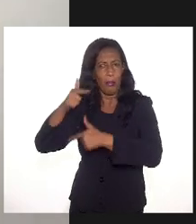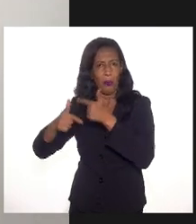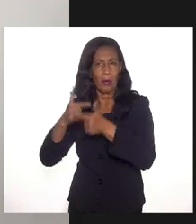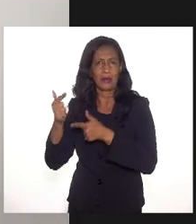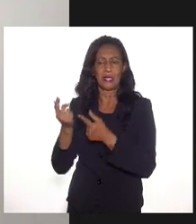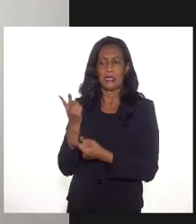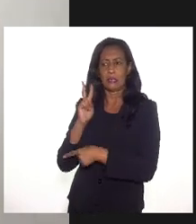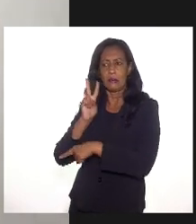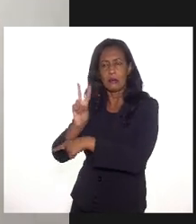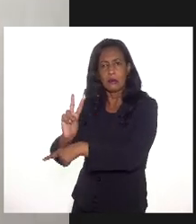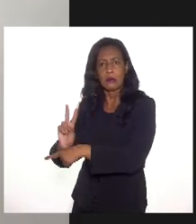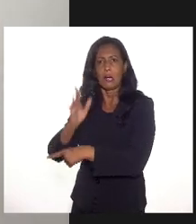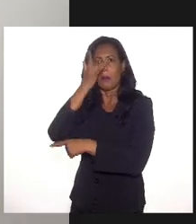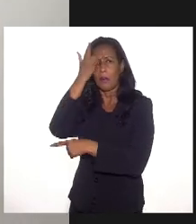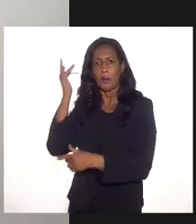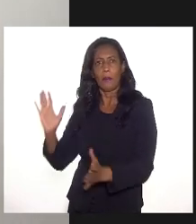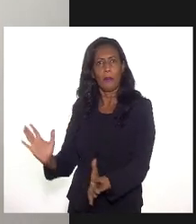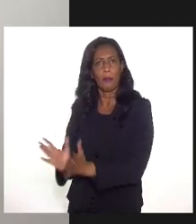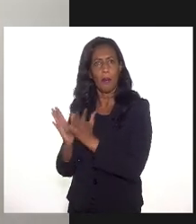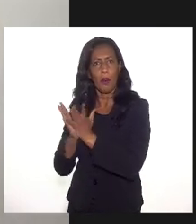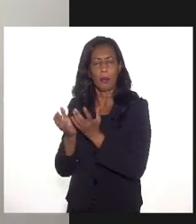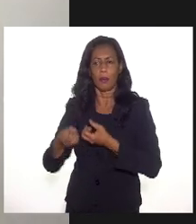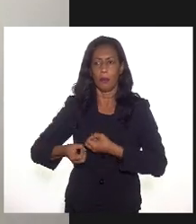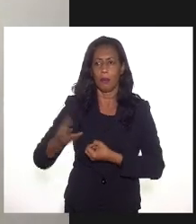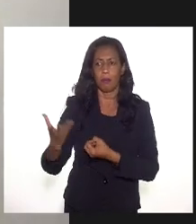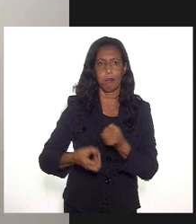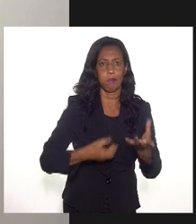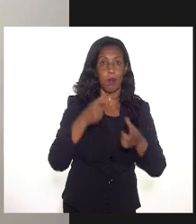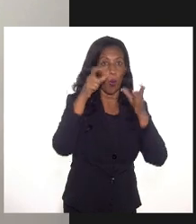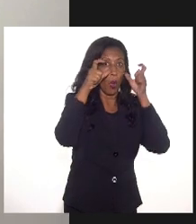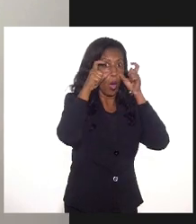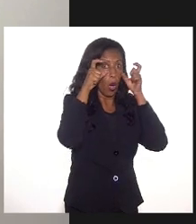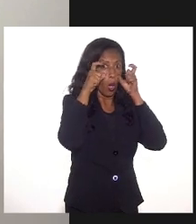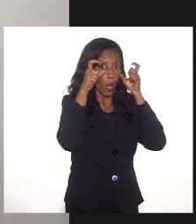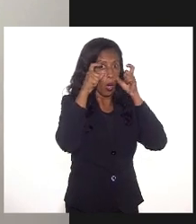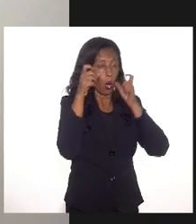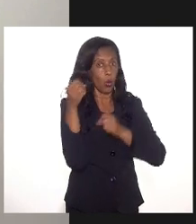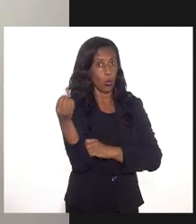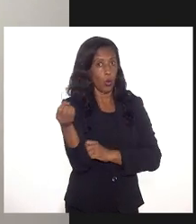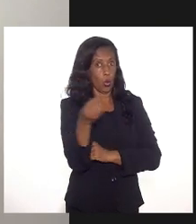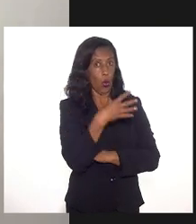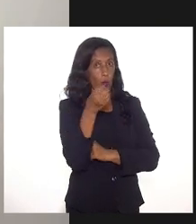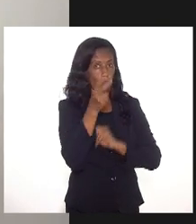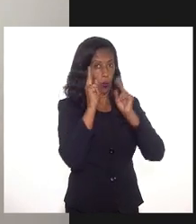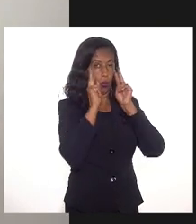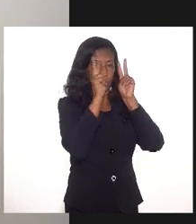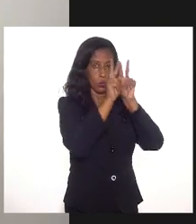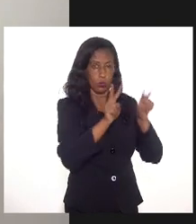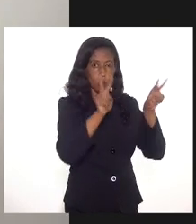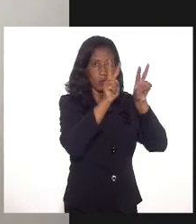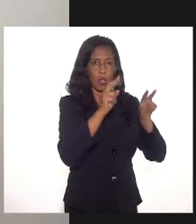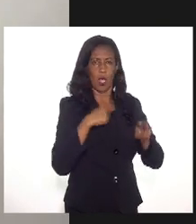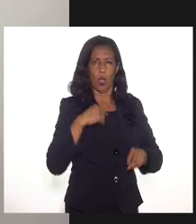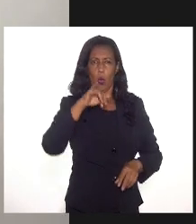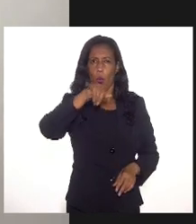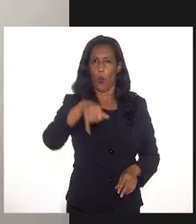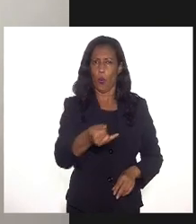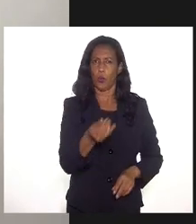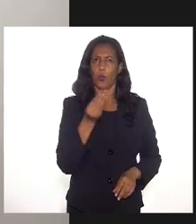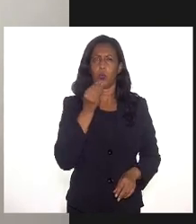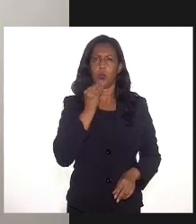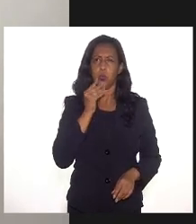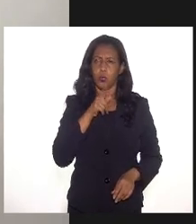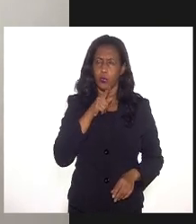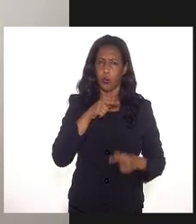atendimento das pessoas carentes, na distribuição de óculos do projeto Novo Olhar, em que tive a oportunidade durante